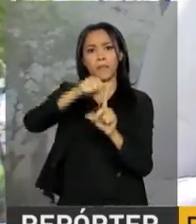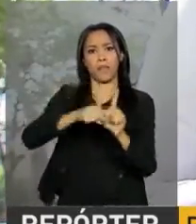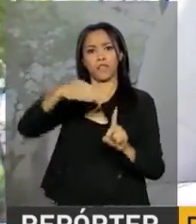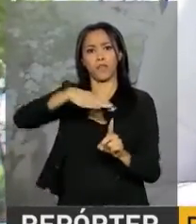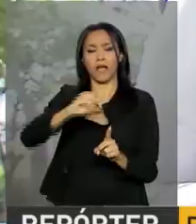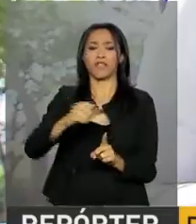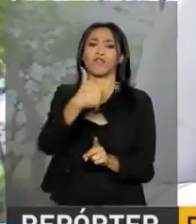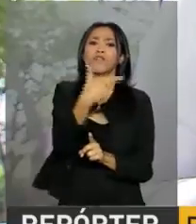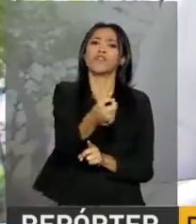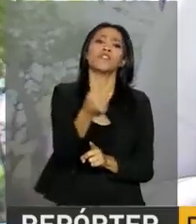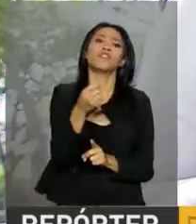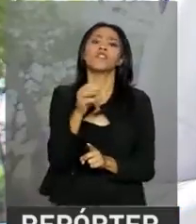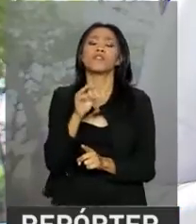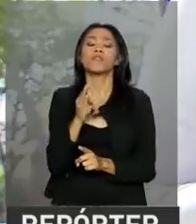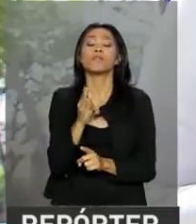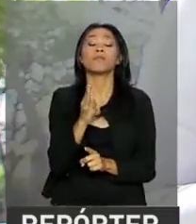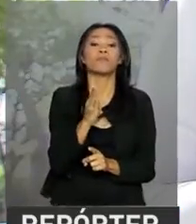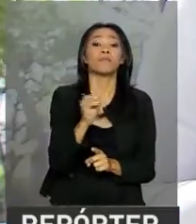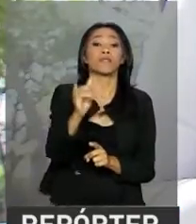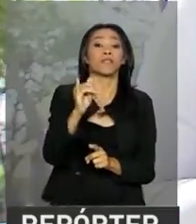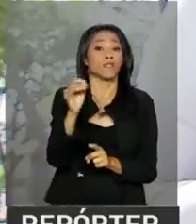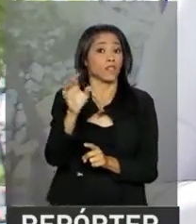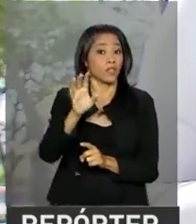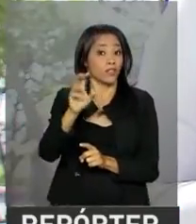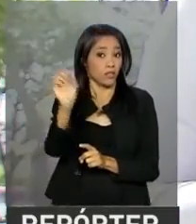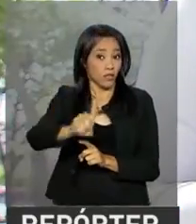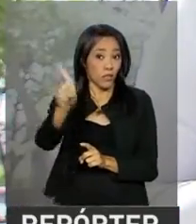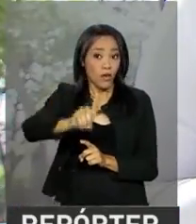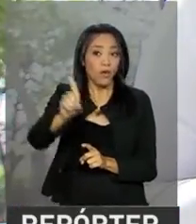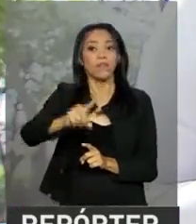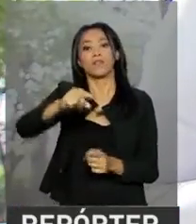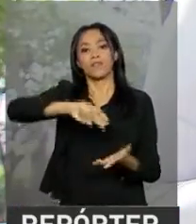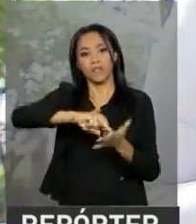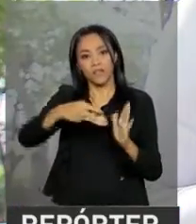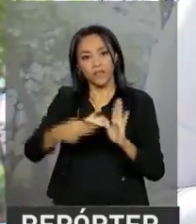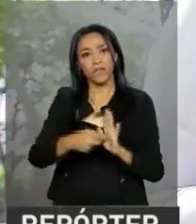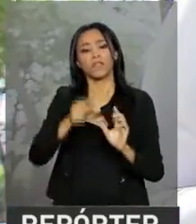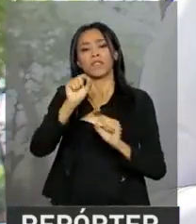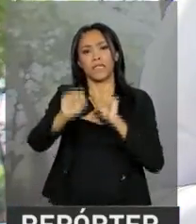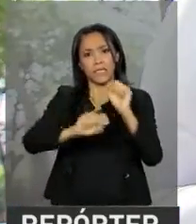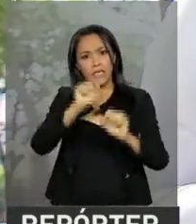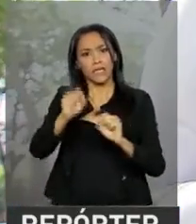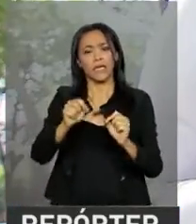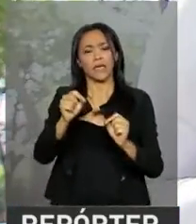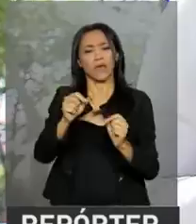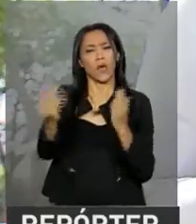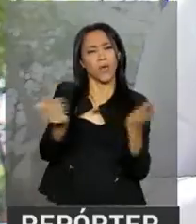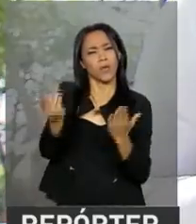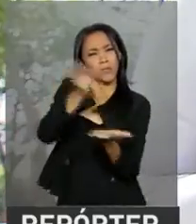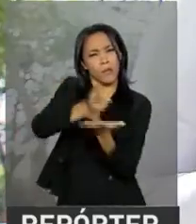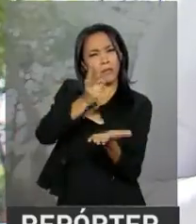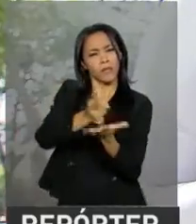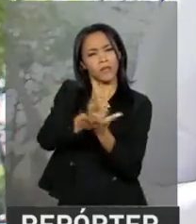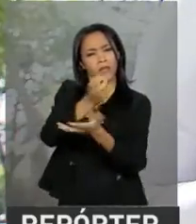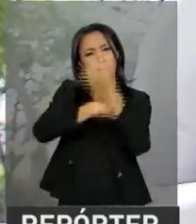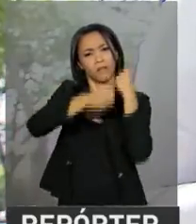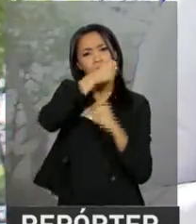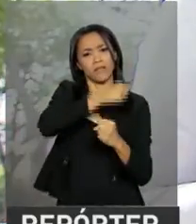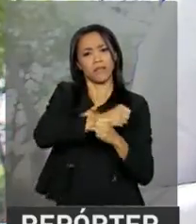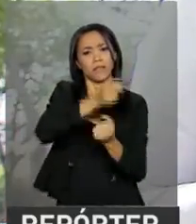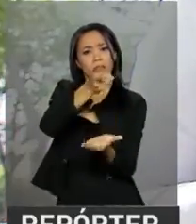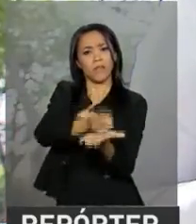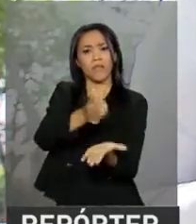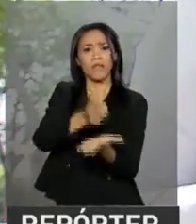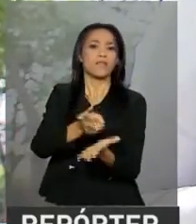bilhões de dólares o que representa um aumento de 20% na média diária se comparado ao mesmo período do ano passado mesmo com a operação